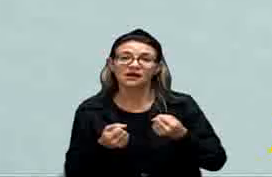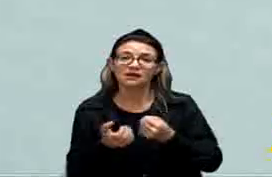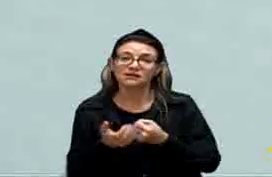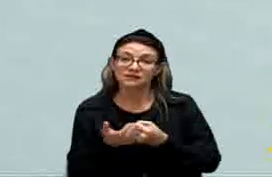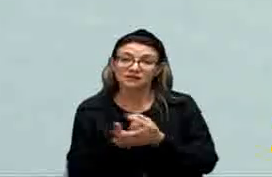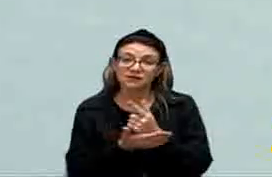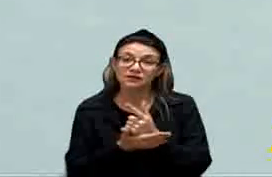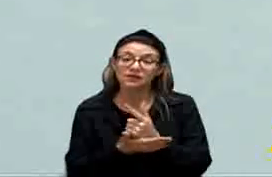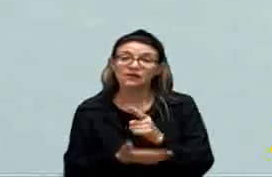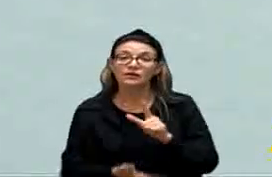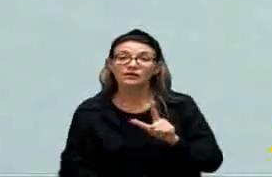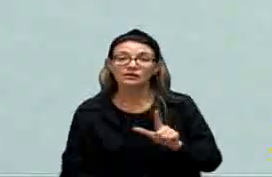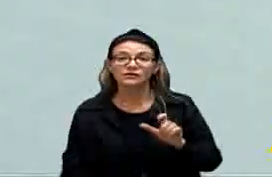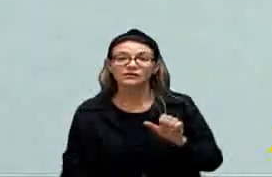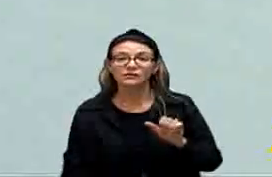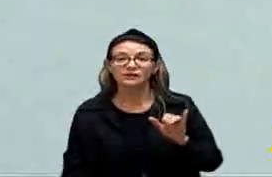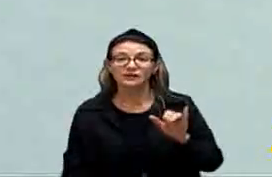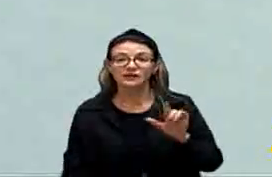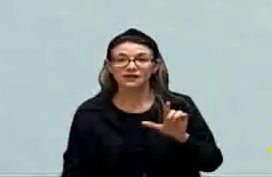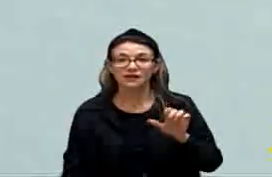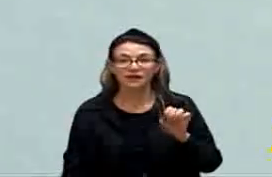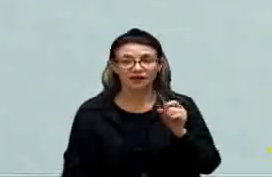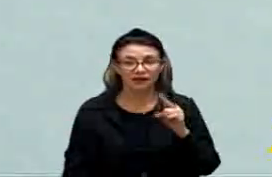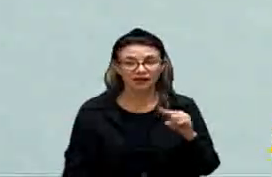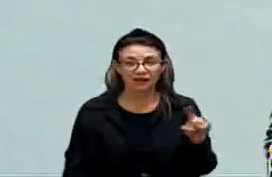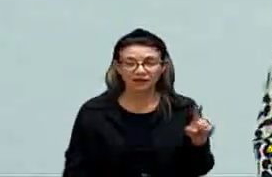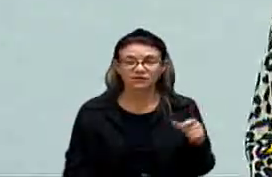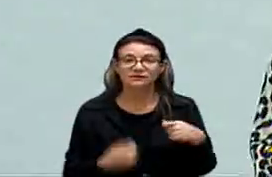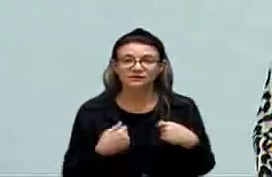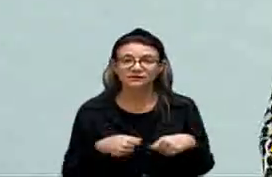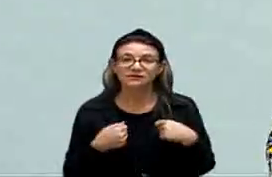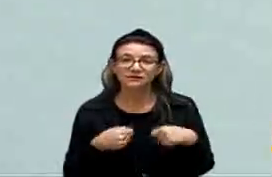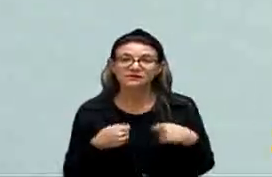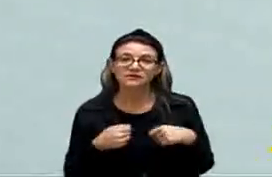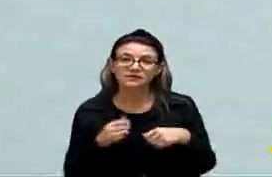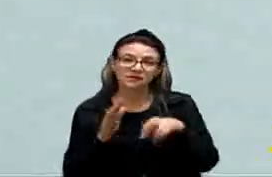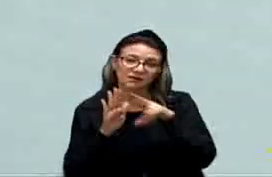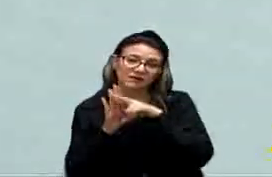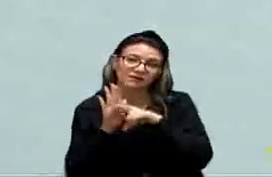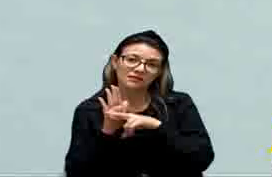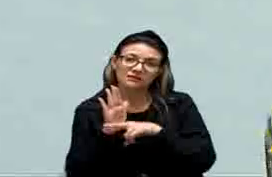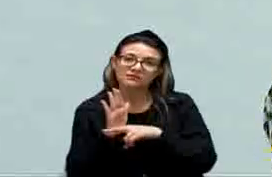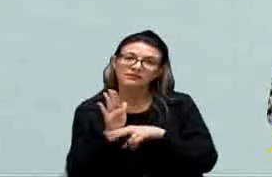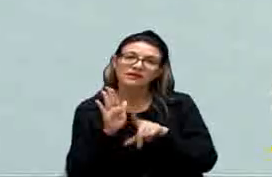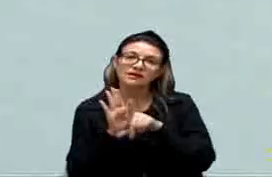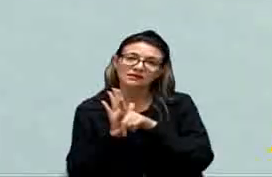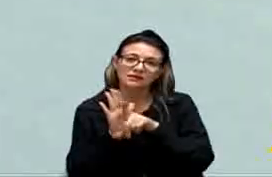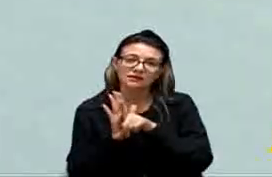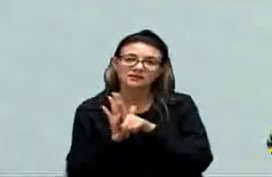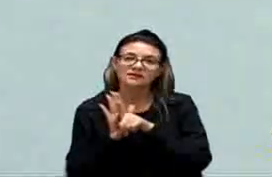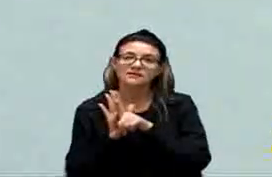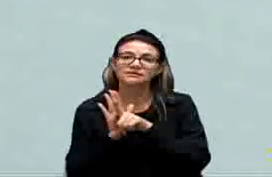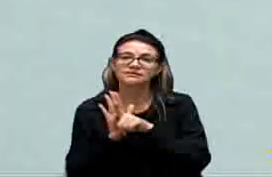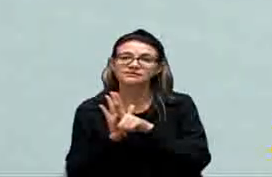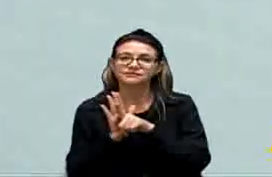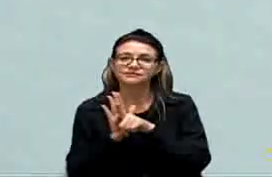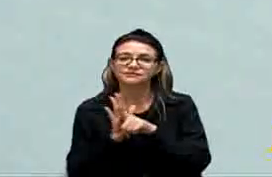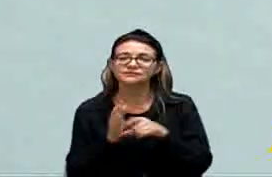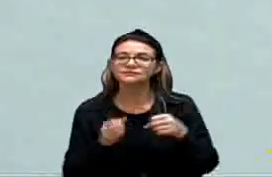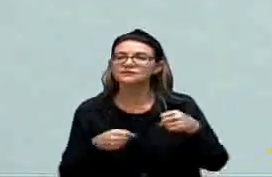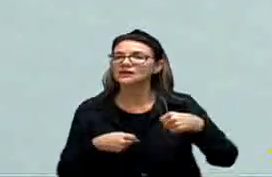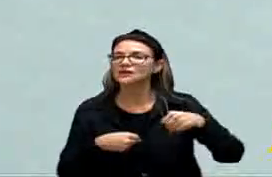carro para poder circular no caso das motos Claro com as motos isso é